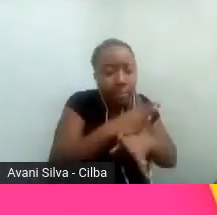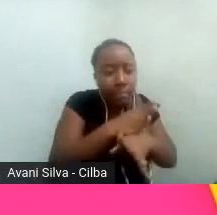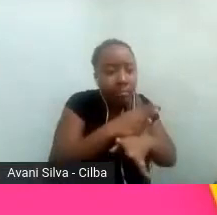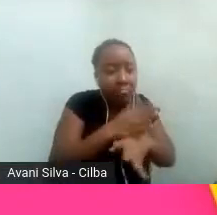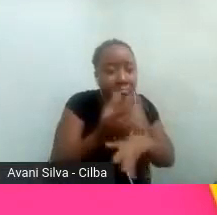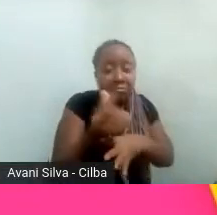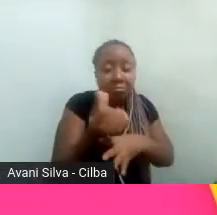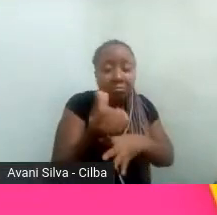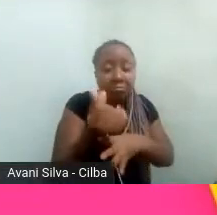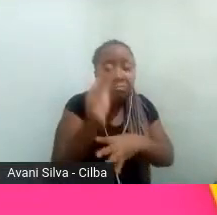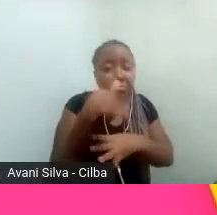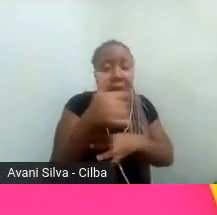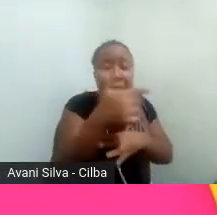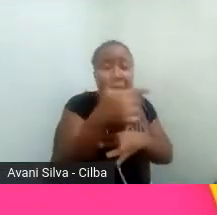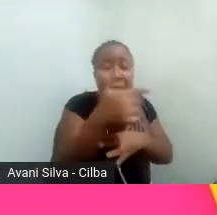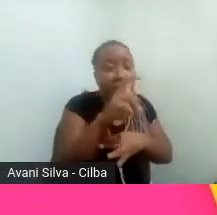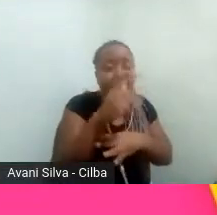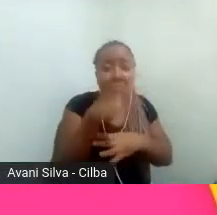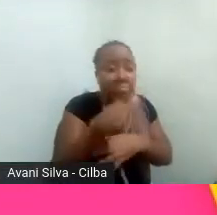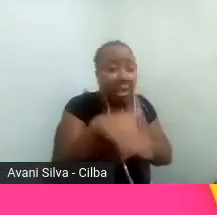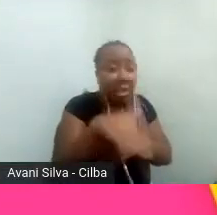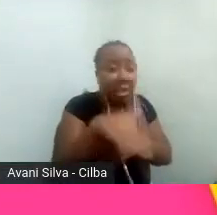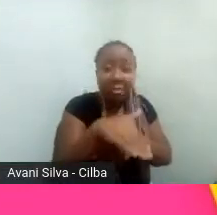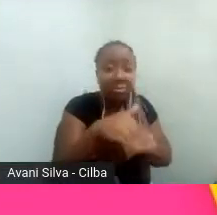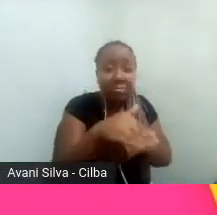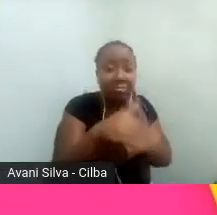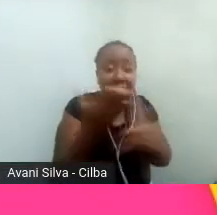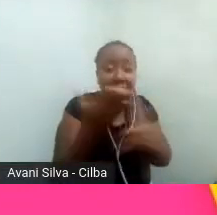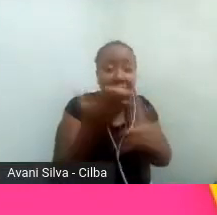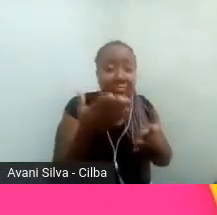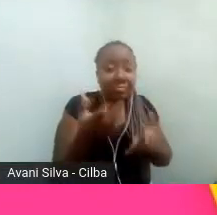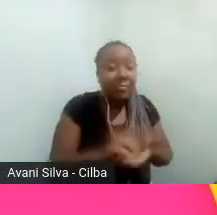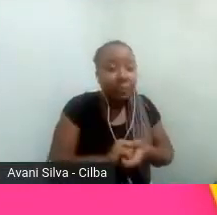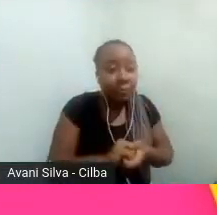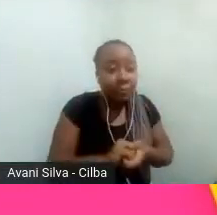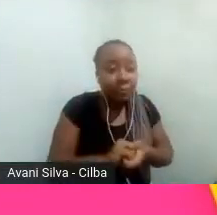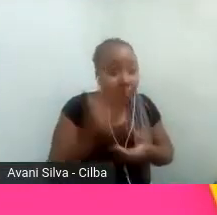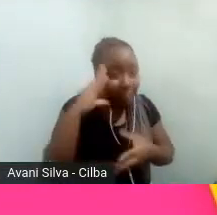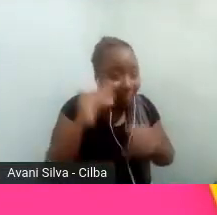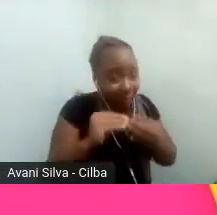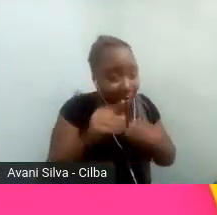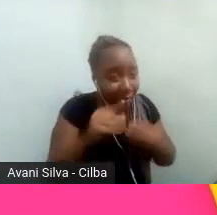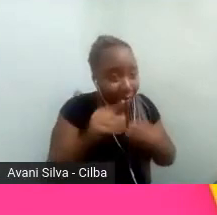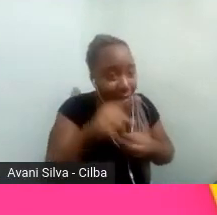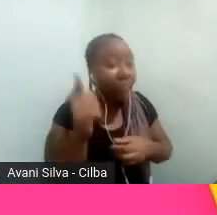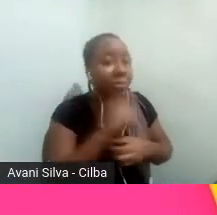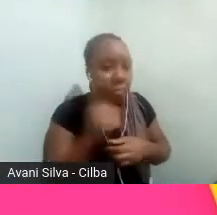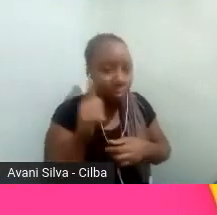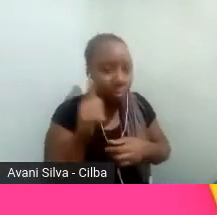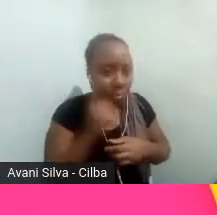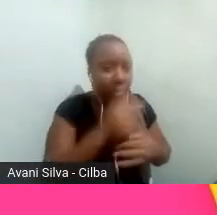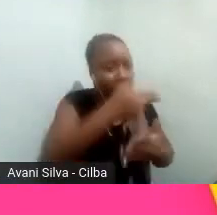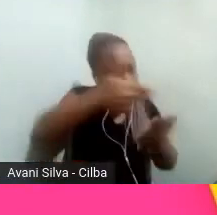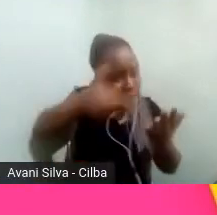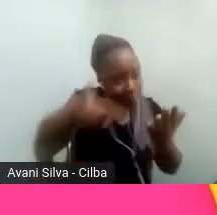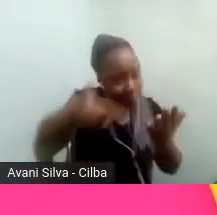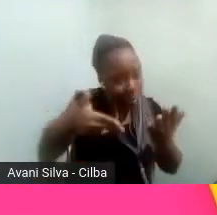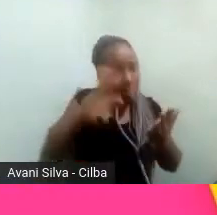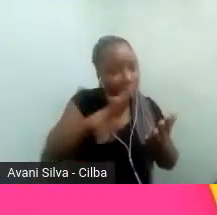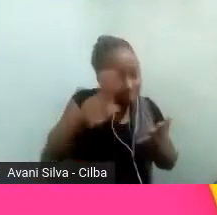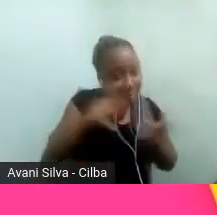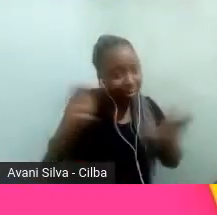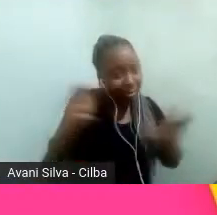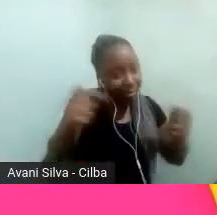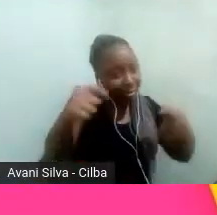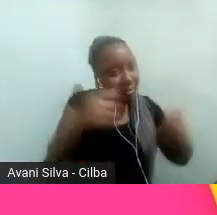de R$25. Entendeu? E você consegue fazer bastante coisa com ela. Um grande abraço aí para